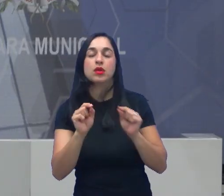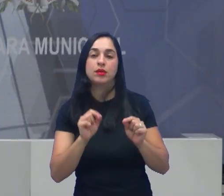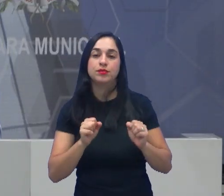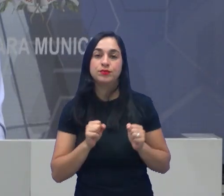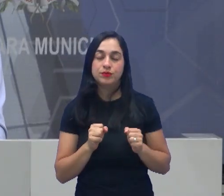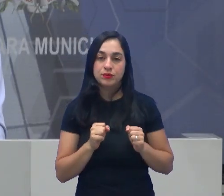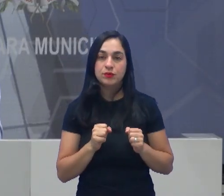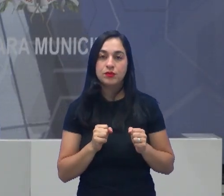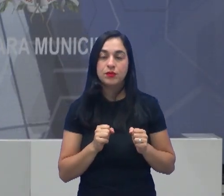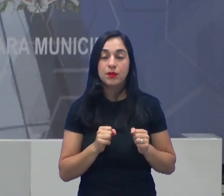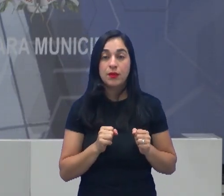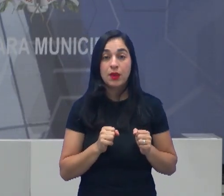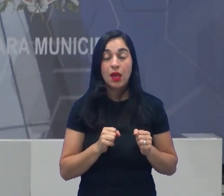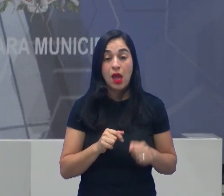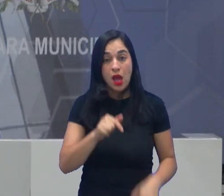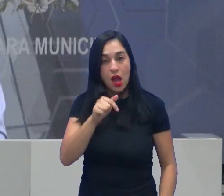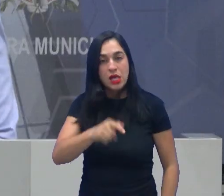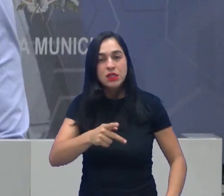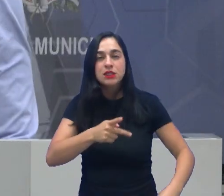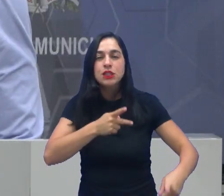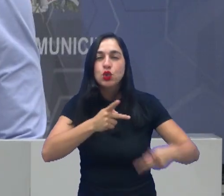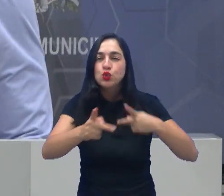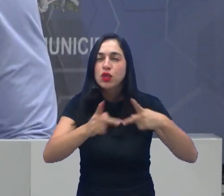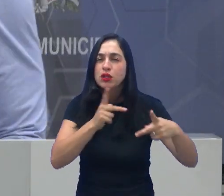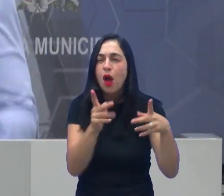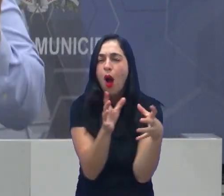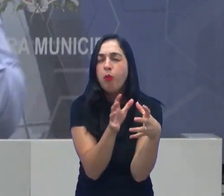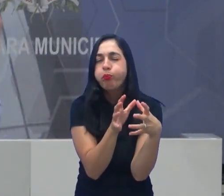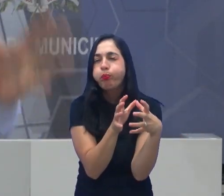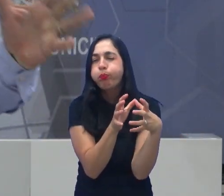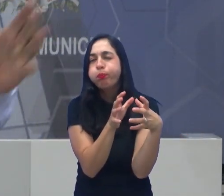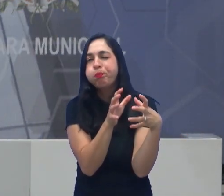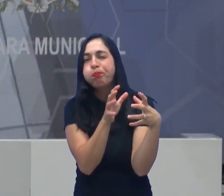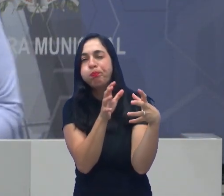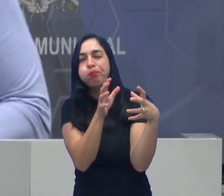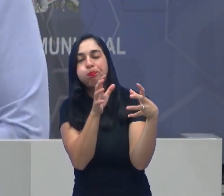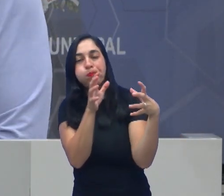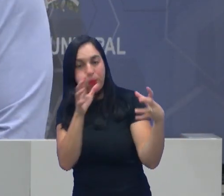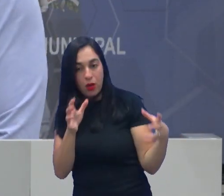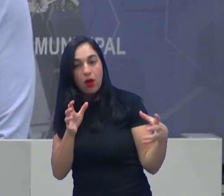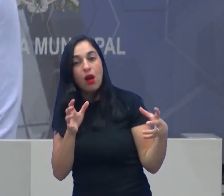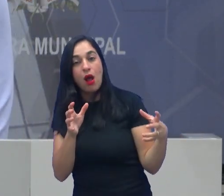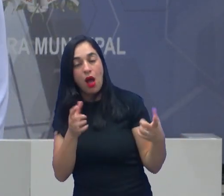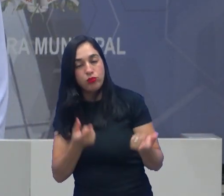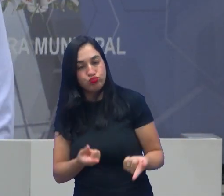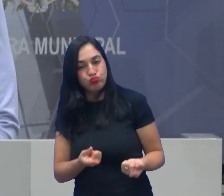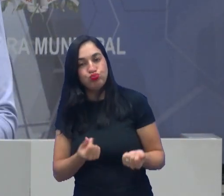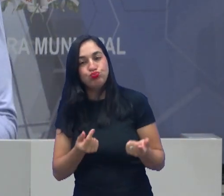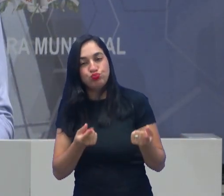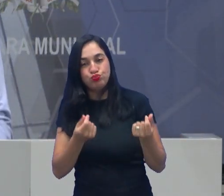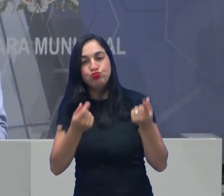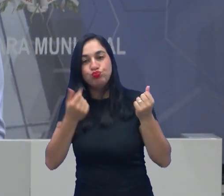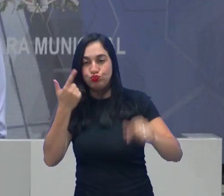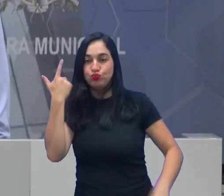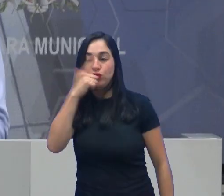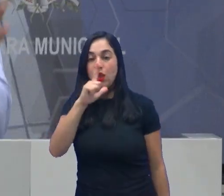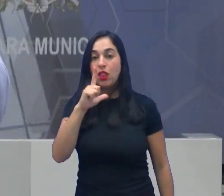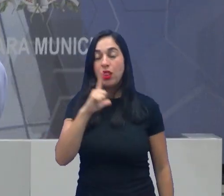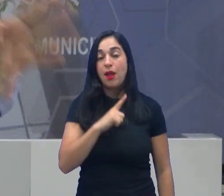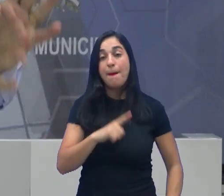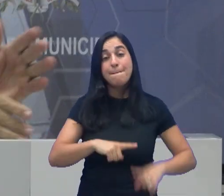uma cidade do tamanho de São José dos Campos, com o recurso que tem a nossa cidade, não temos